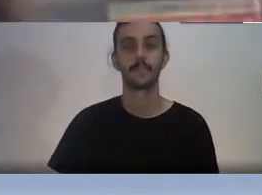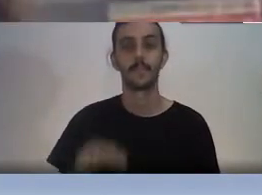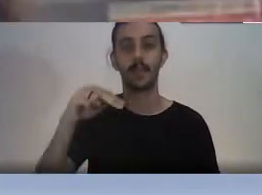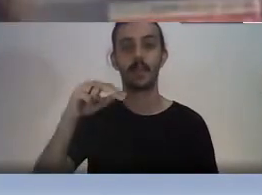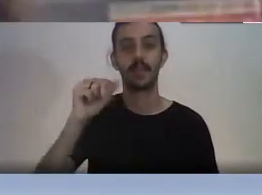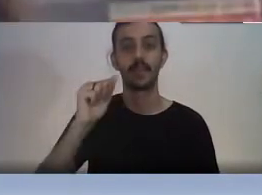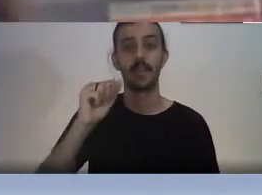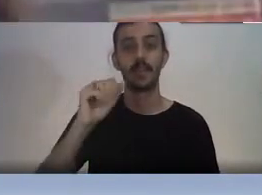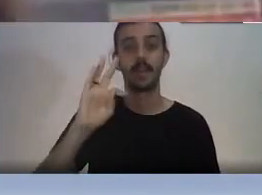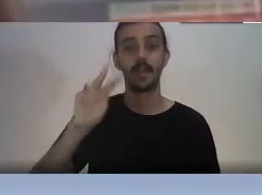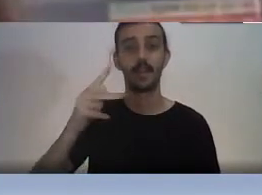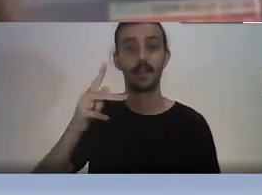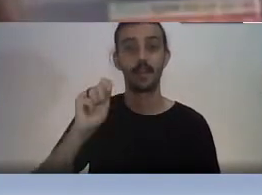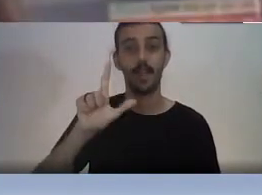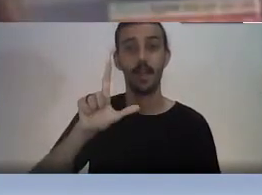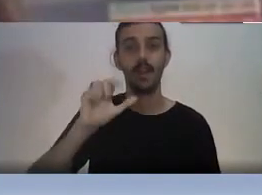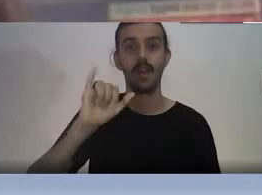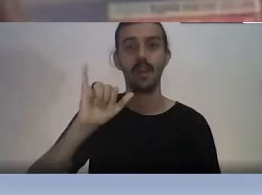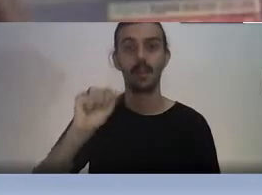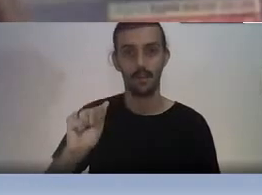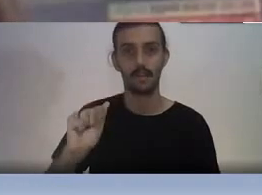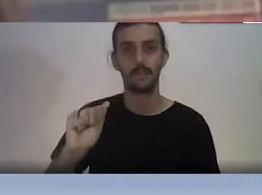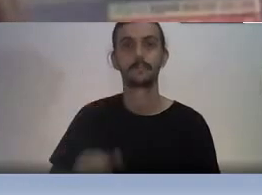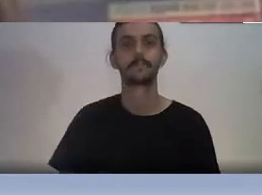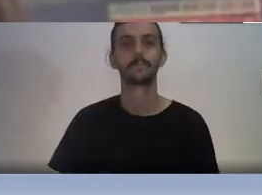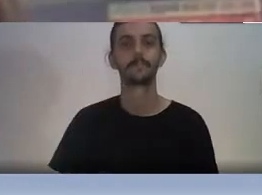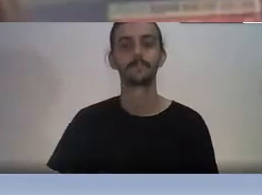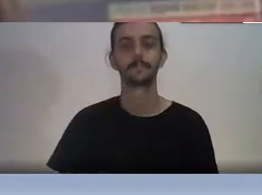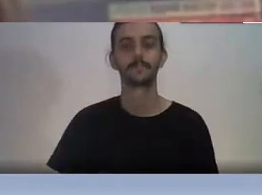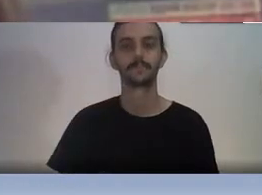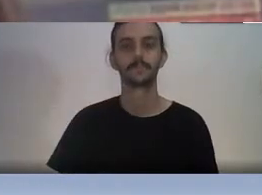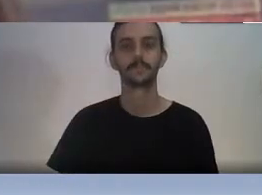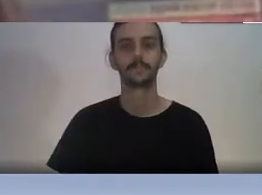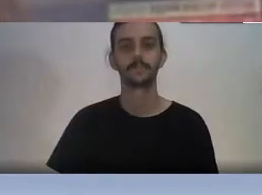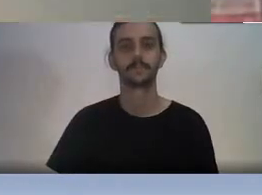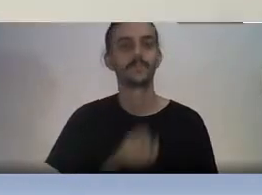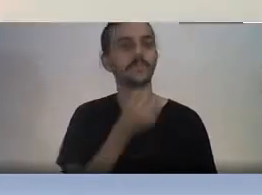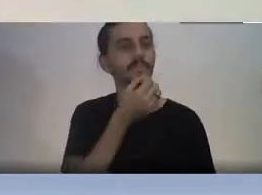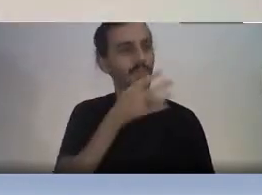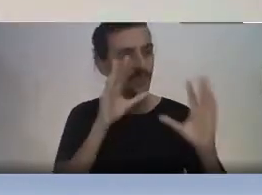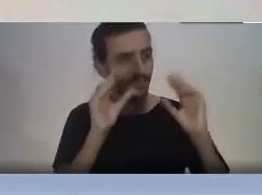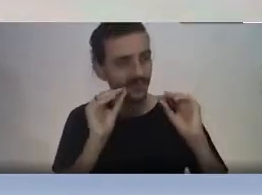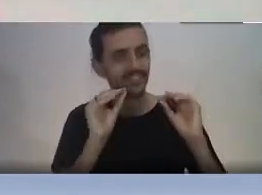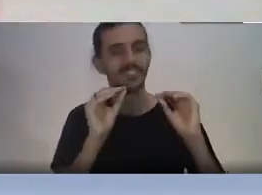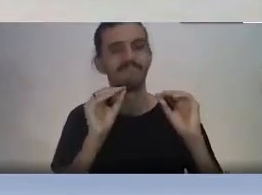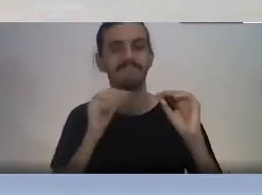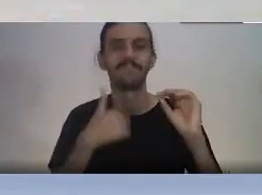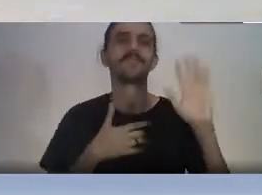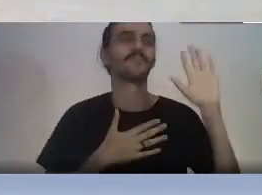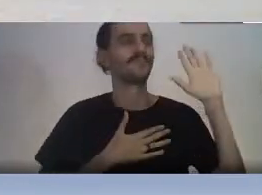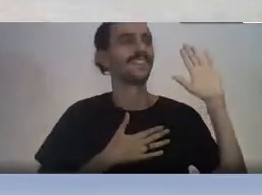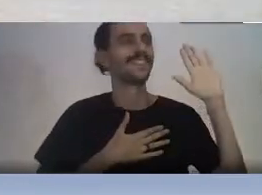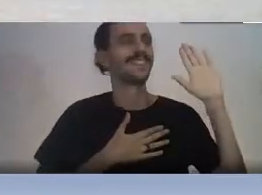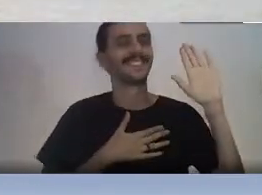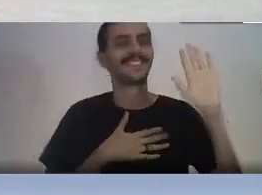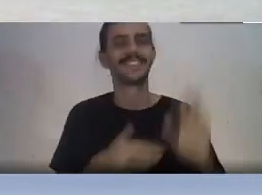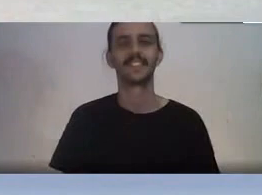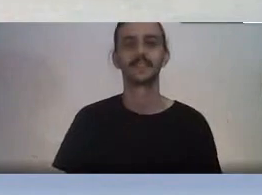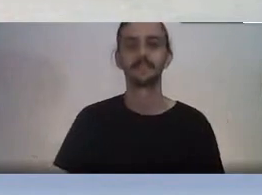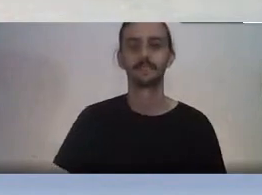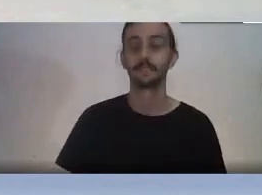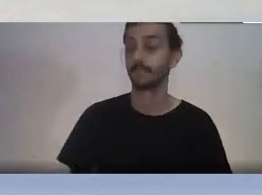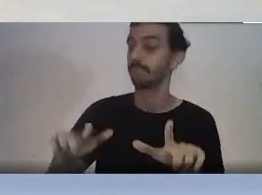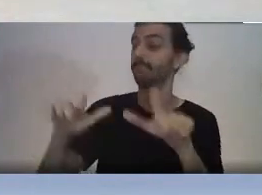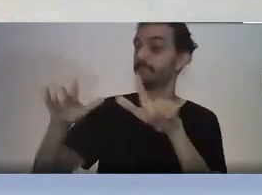Natália Gewer Gressler. Boa noite, assim eu prometo. Eu